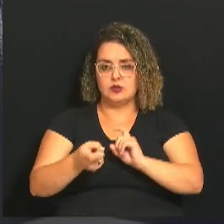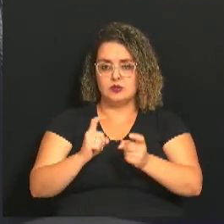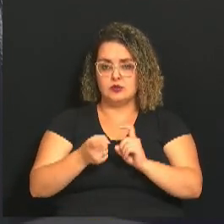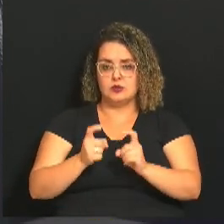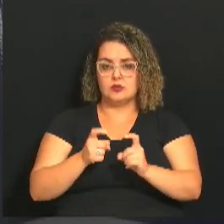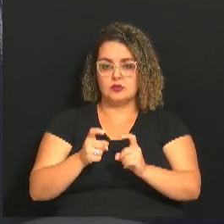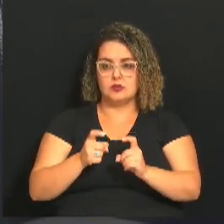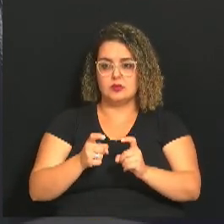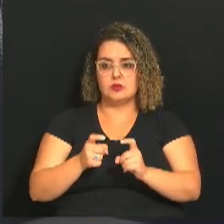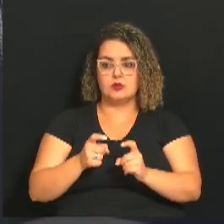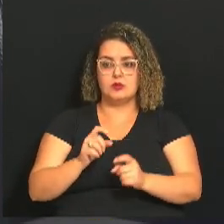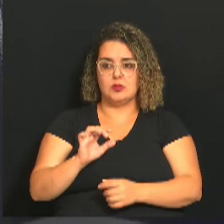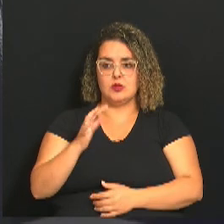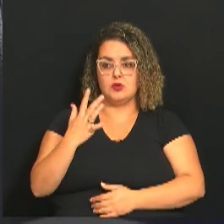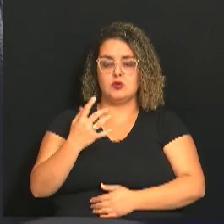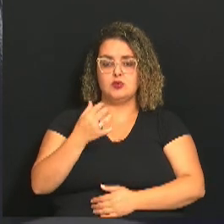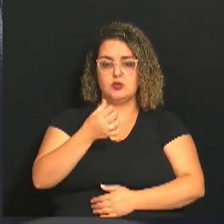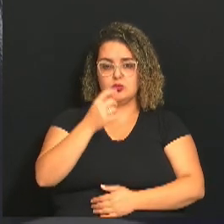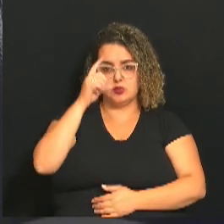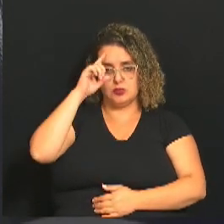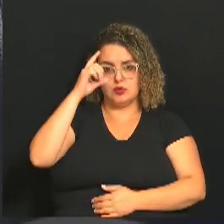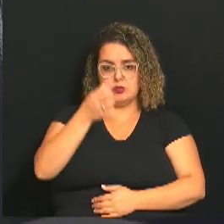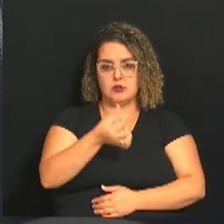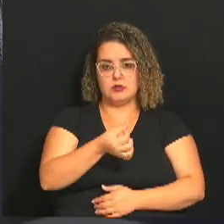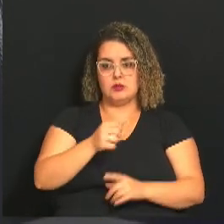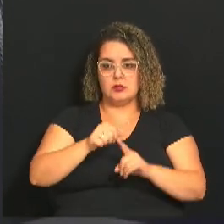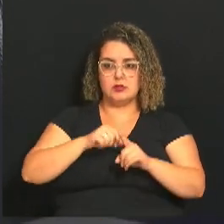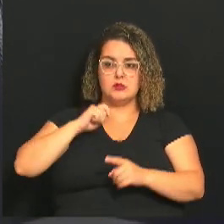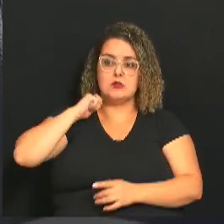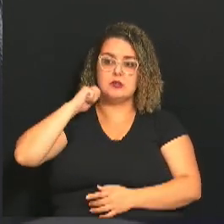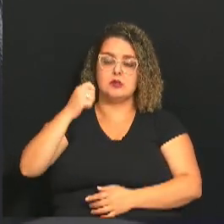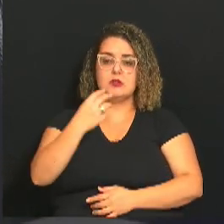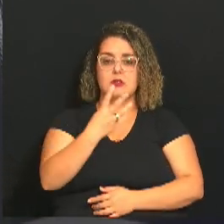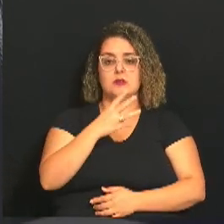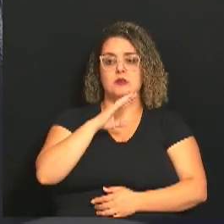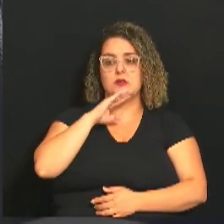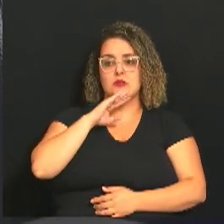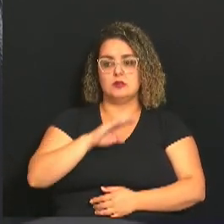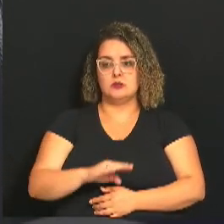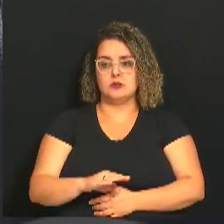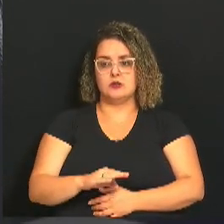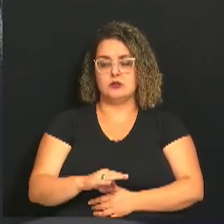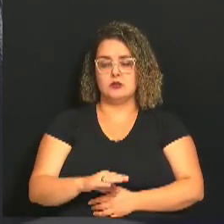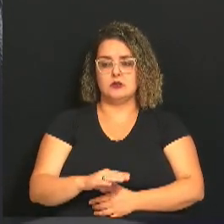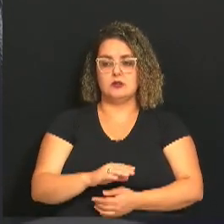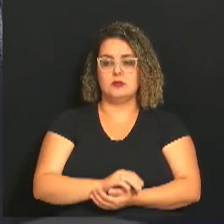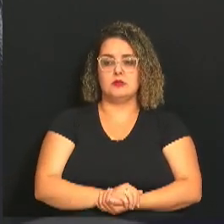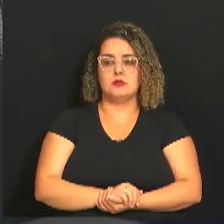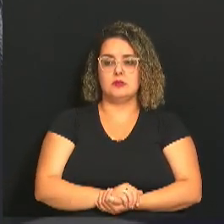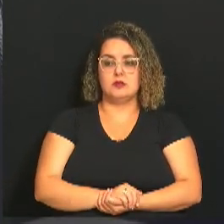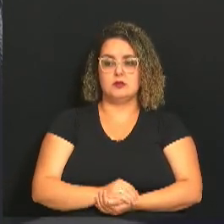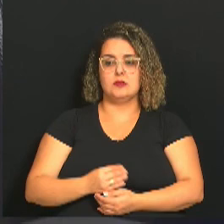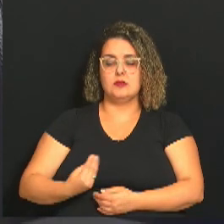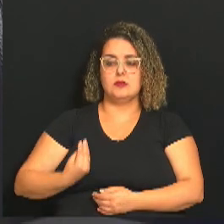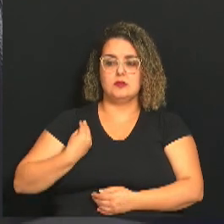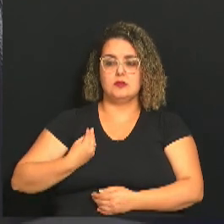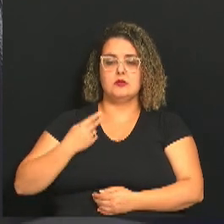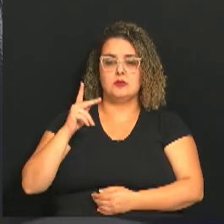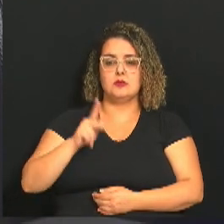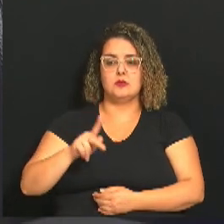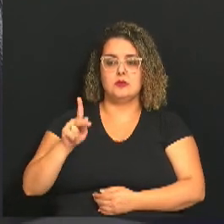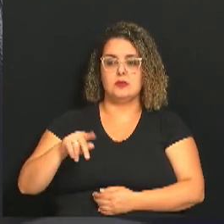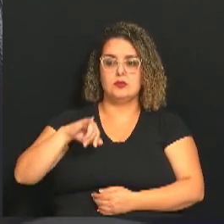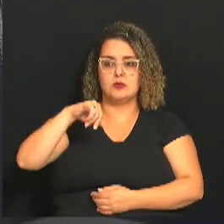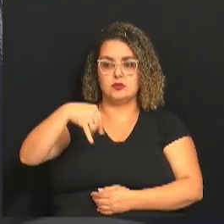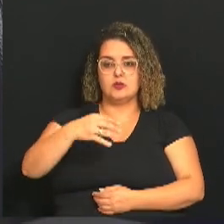comissão ocorrerá no dia 6 de abril, às 15 horas, e terá a presença do professor João